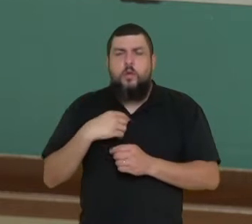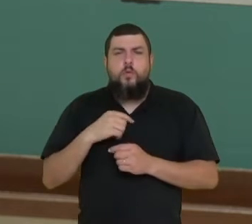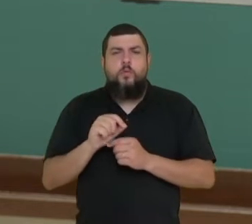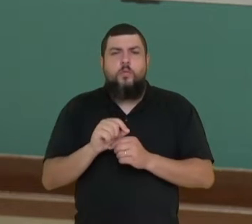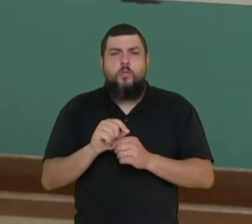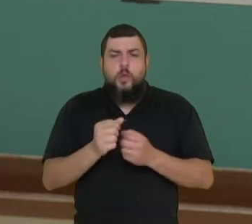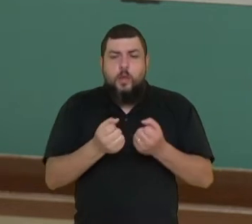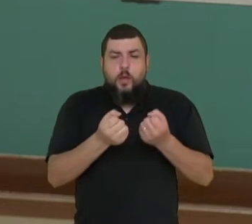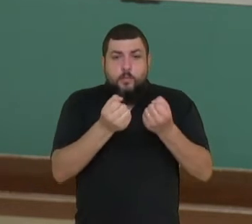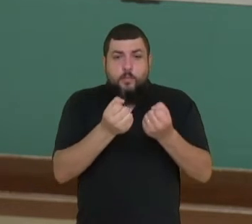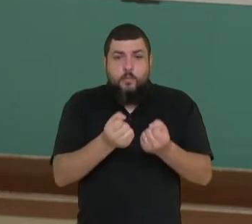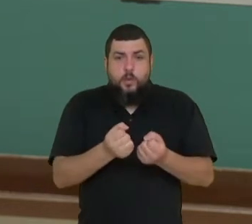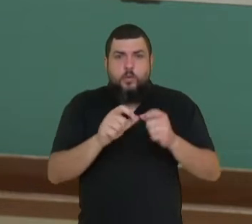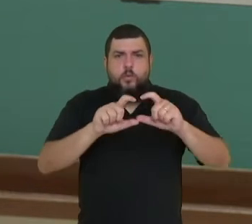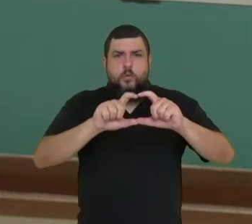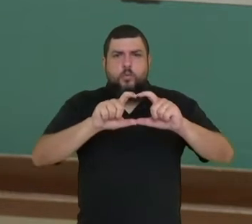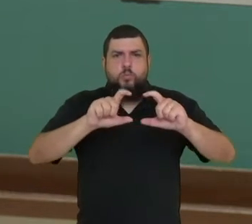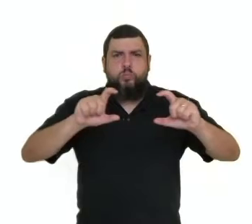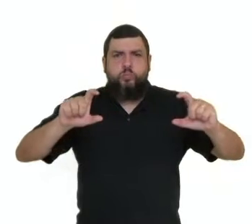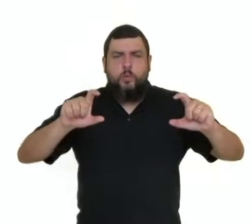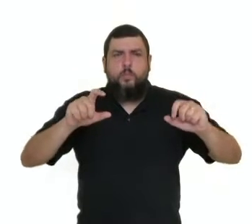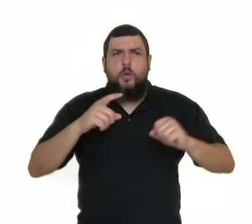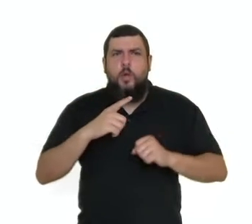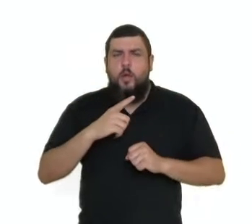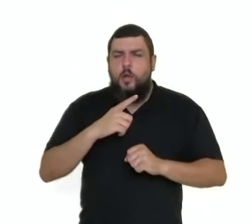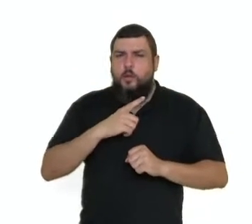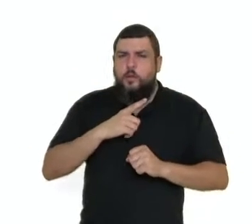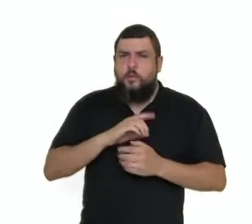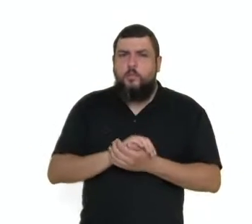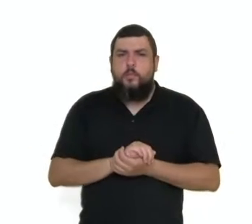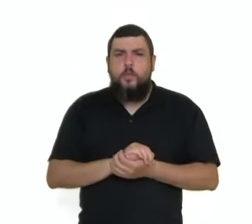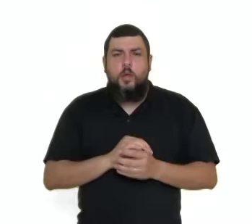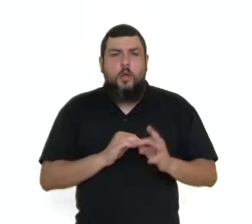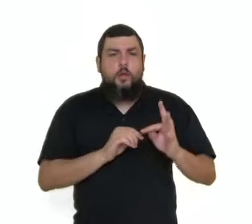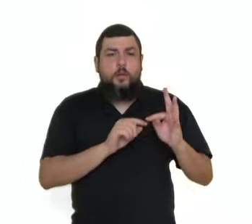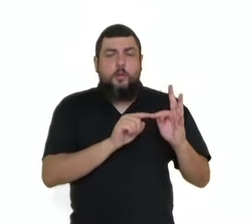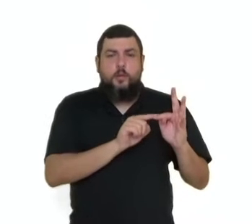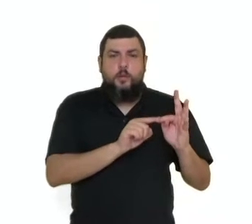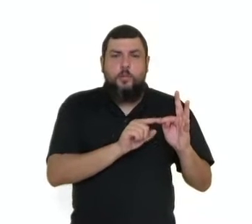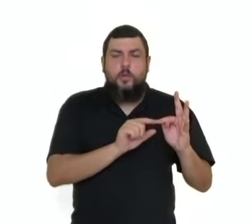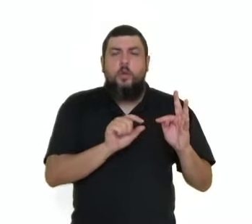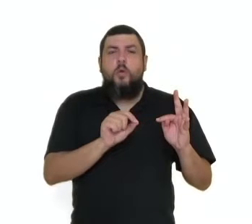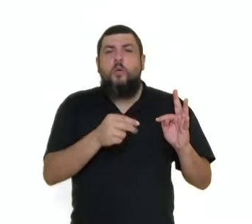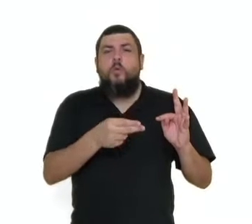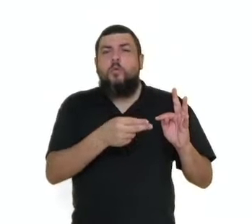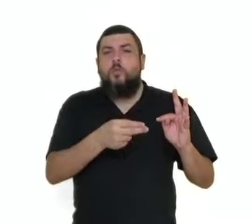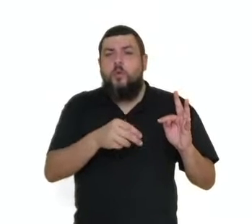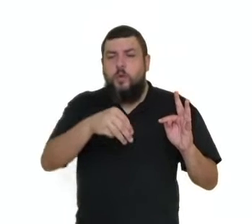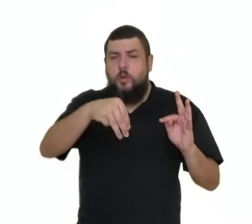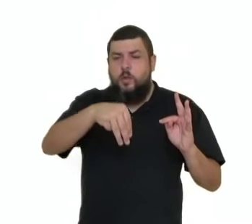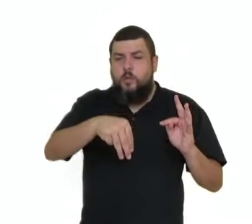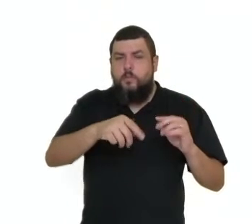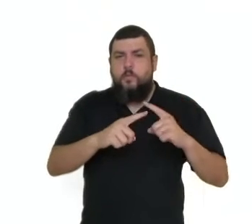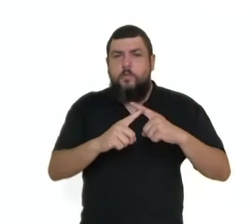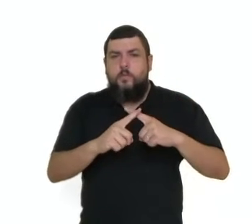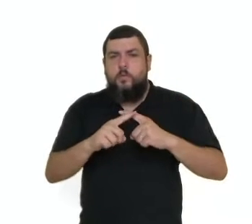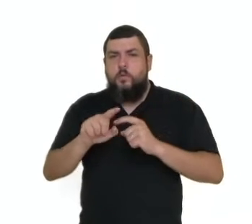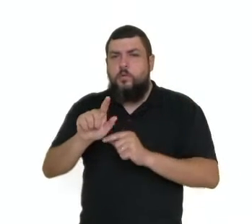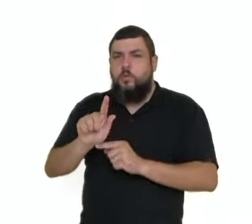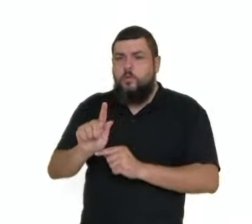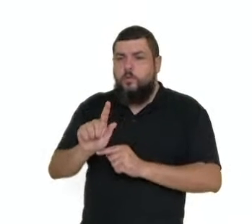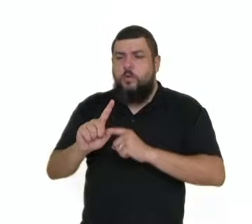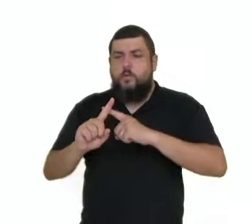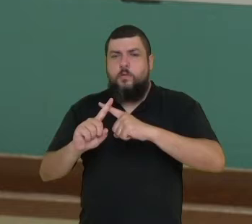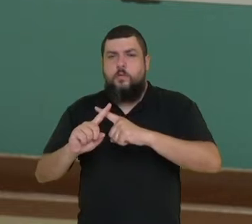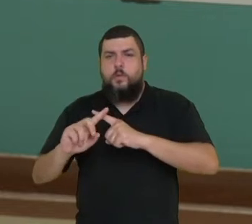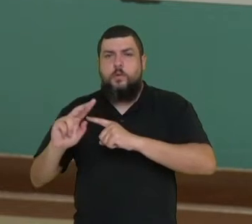g, eu vou ter a seguinte expressão final, que tal é igual m vezes g vezes h. Ou